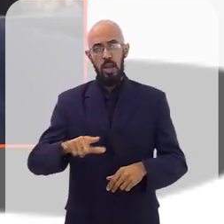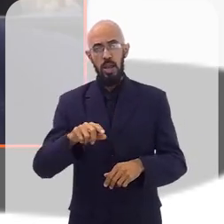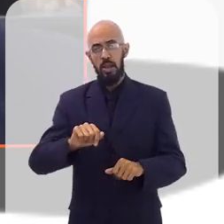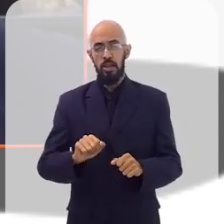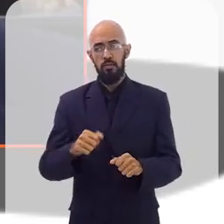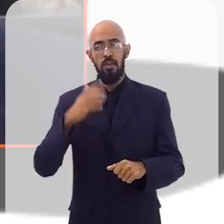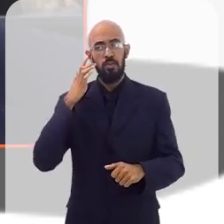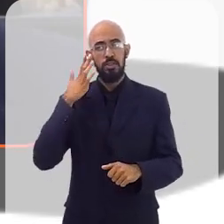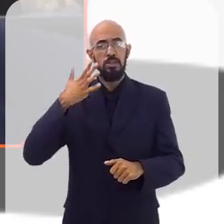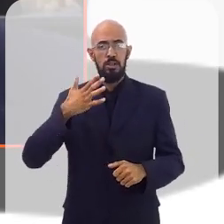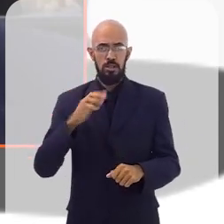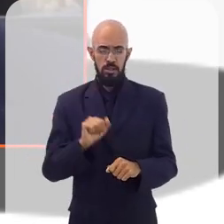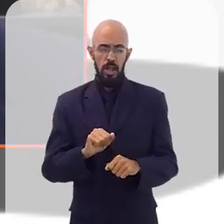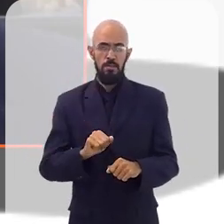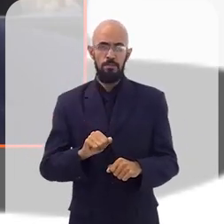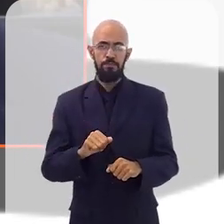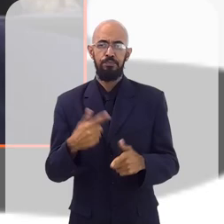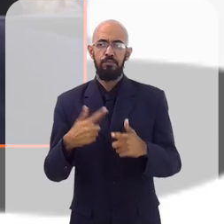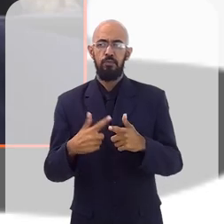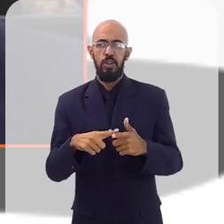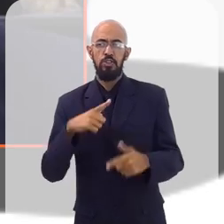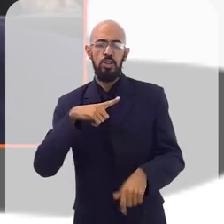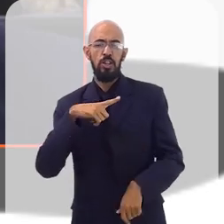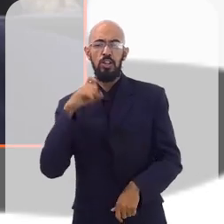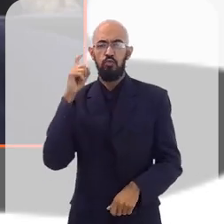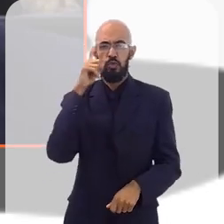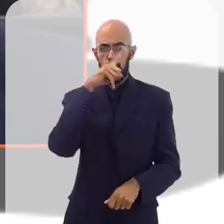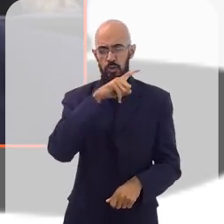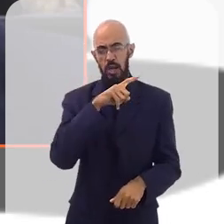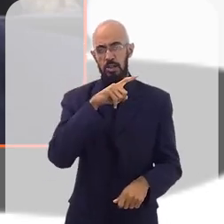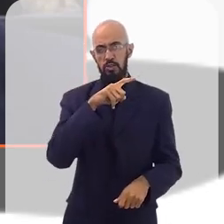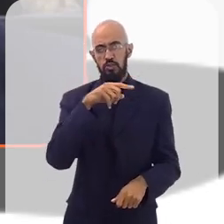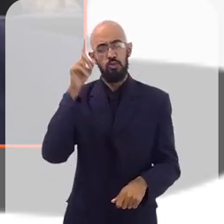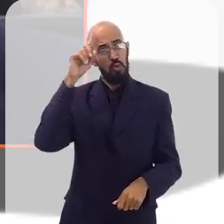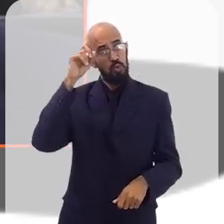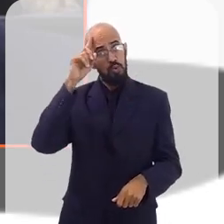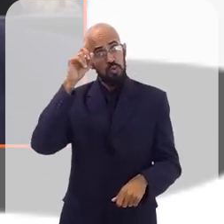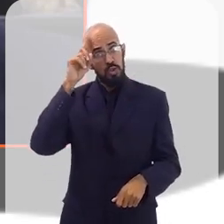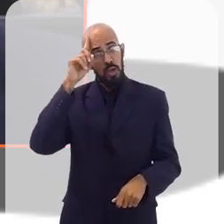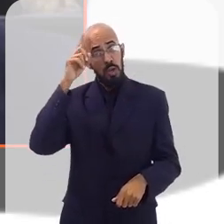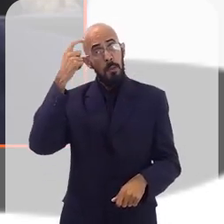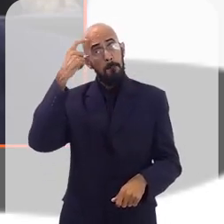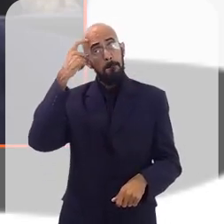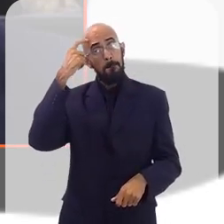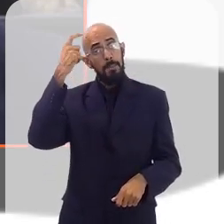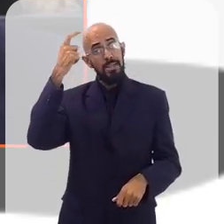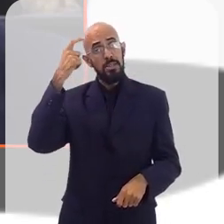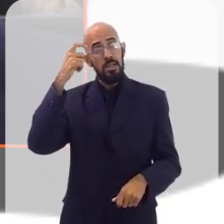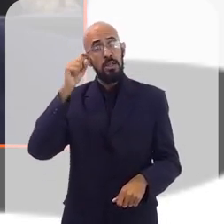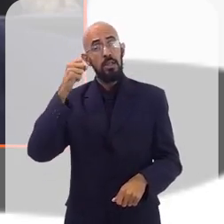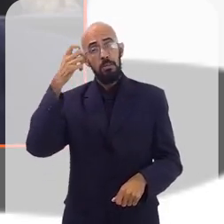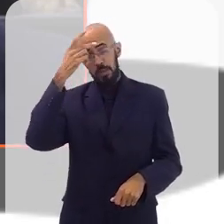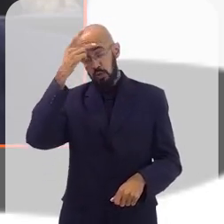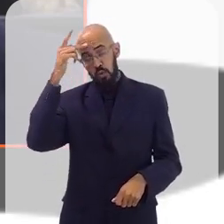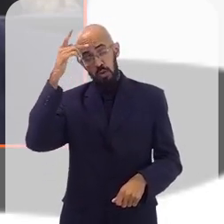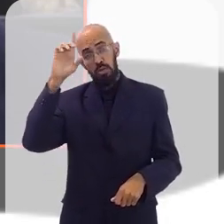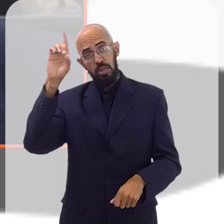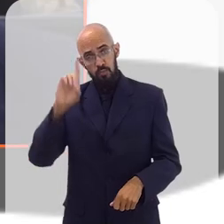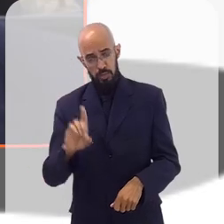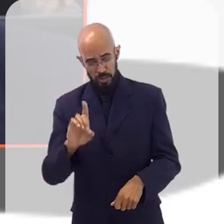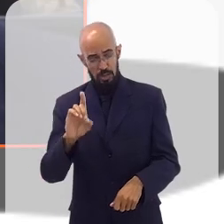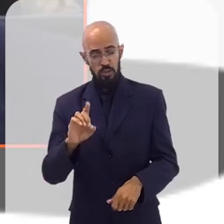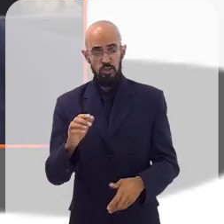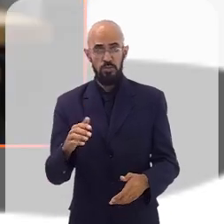criou dois projetos de lei um outro só faltou e outras o autor e esse projeto Com certeza Vai facilitar a vida